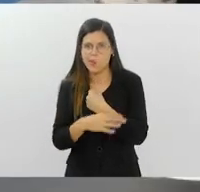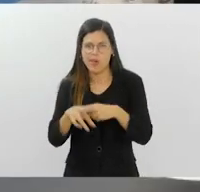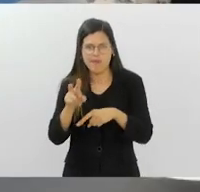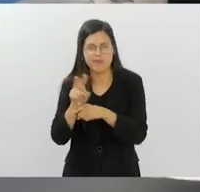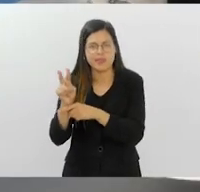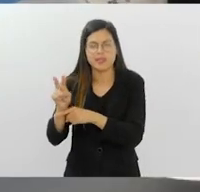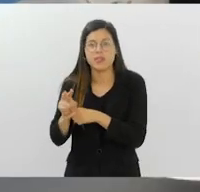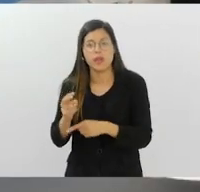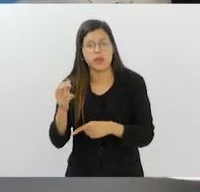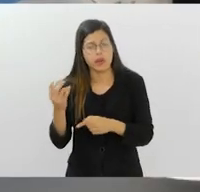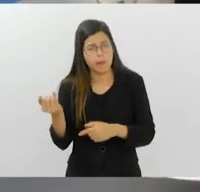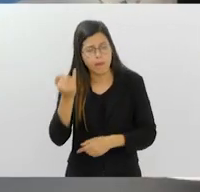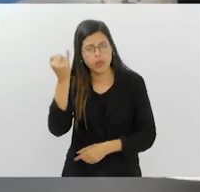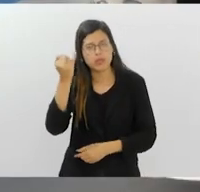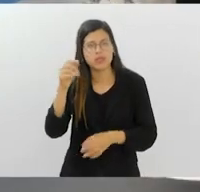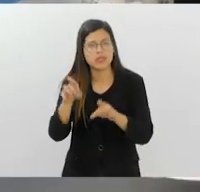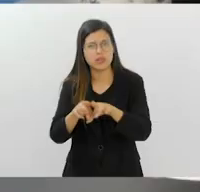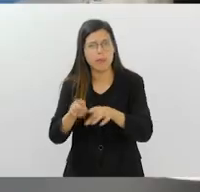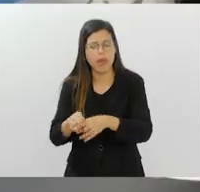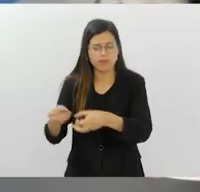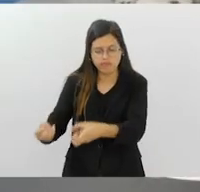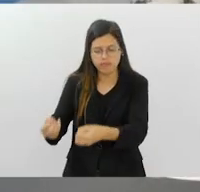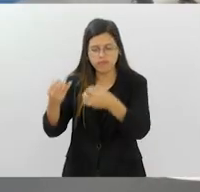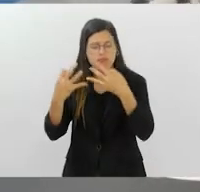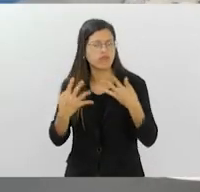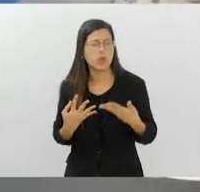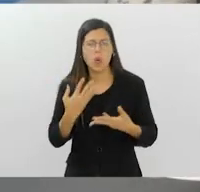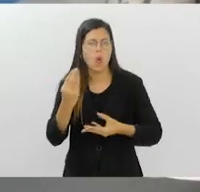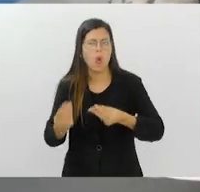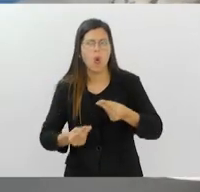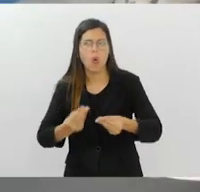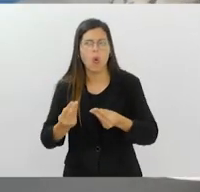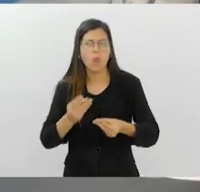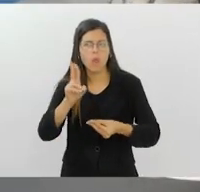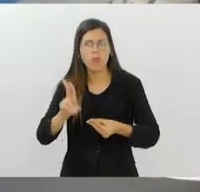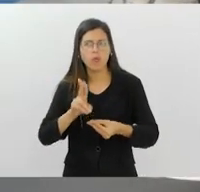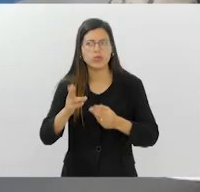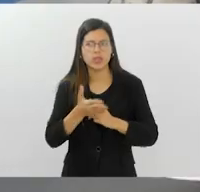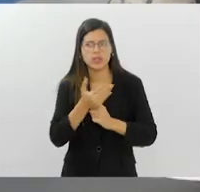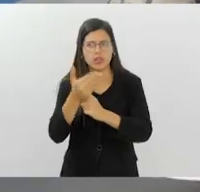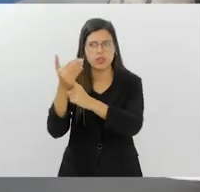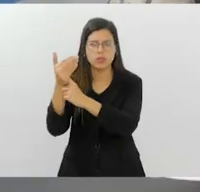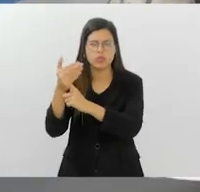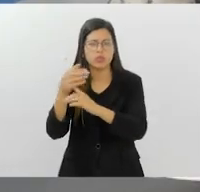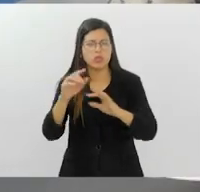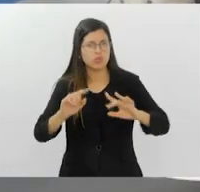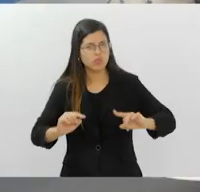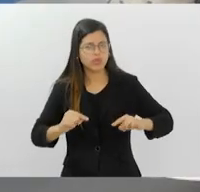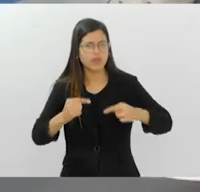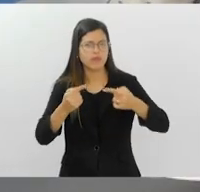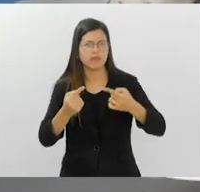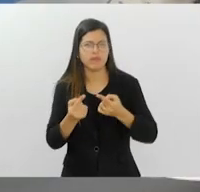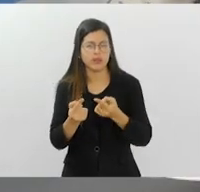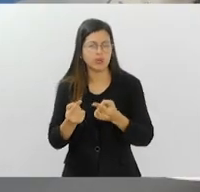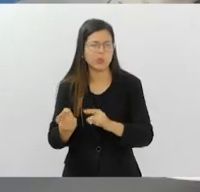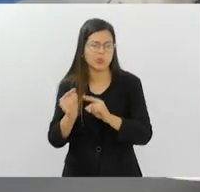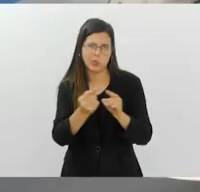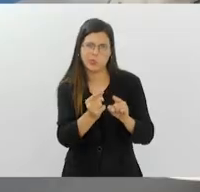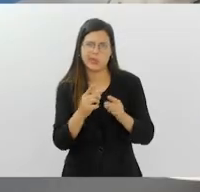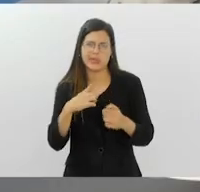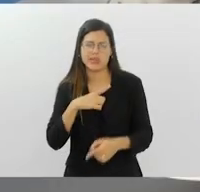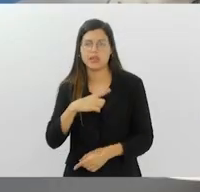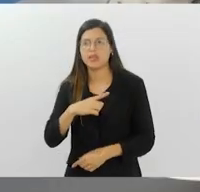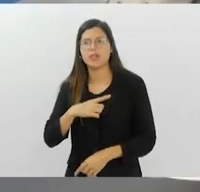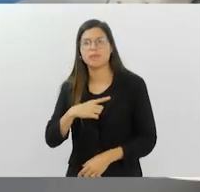ouvir também o relato de vocês em relação como tá sendo aplicada essa tecnologia os desafios dela para que também nessa mesa a gente